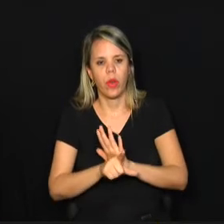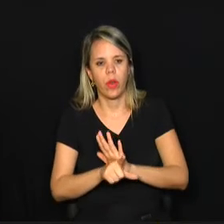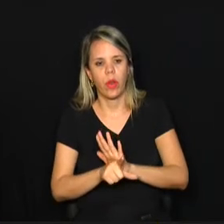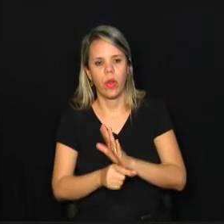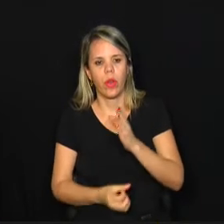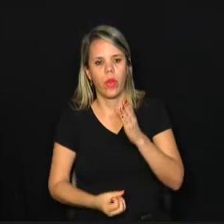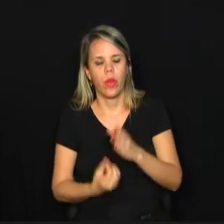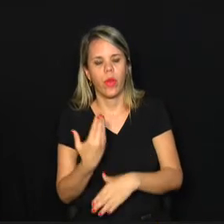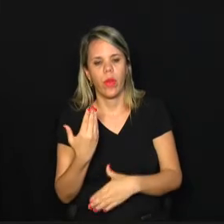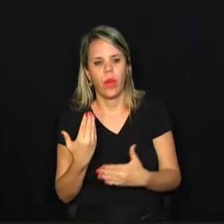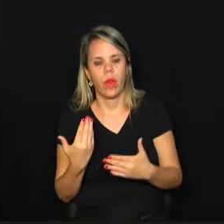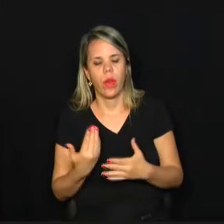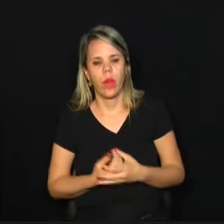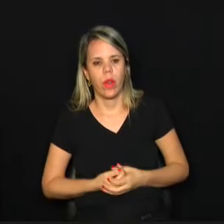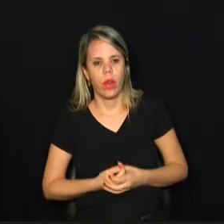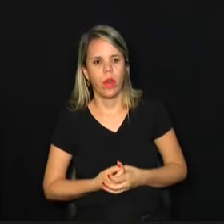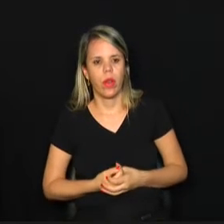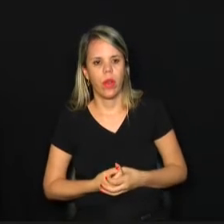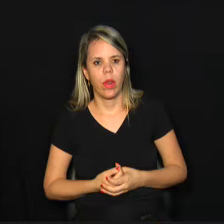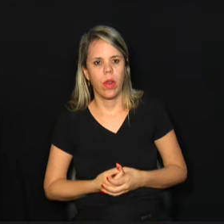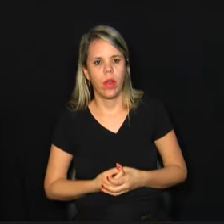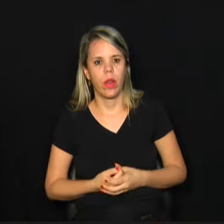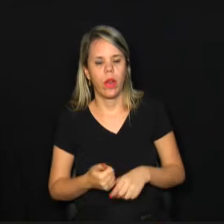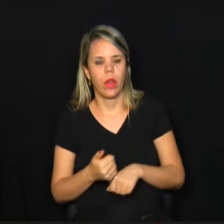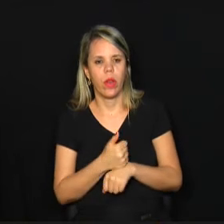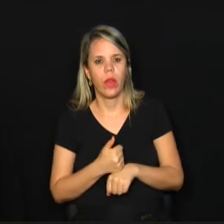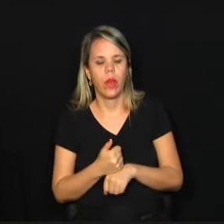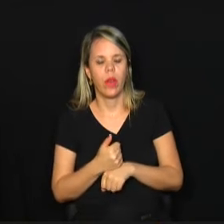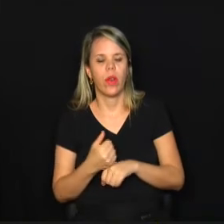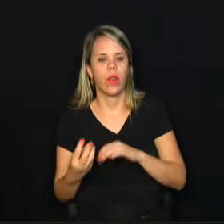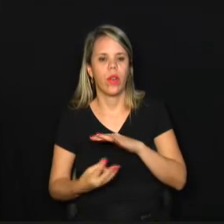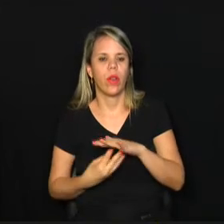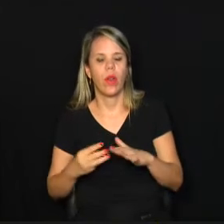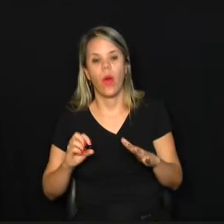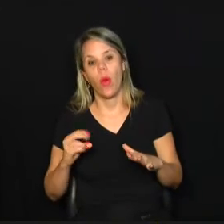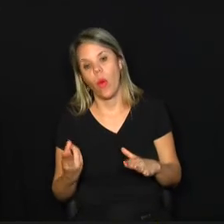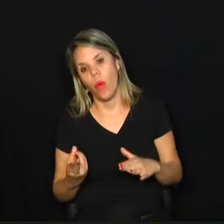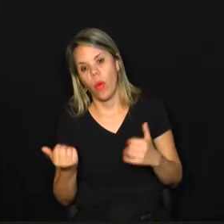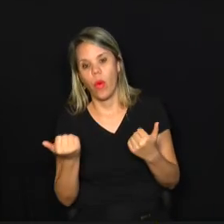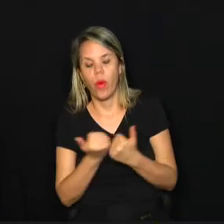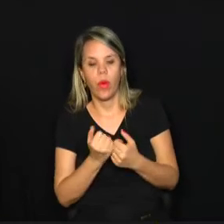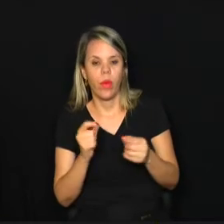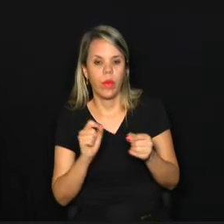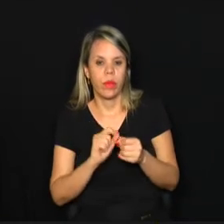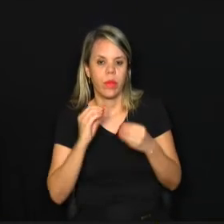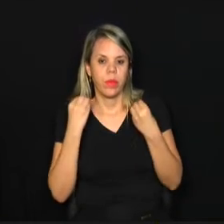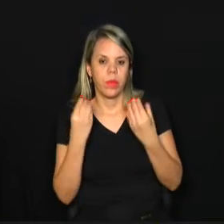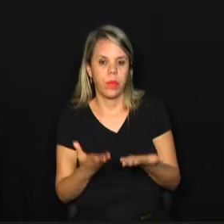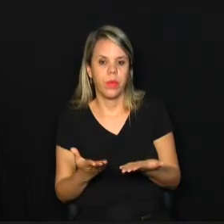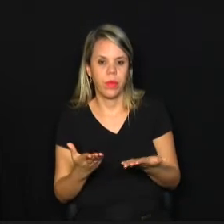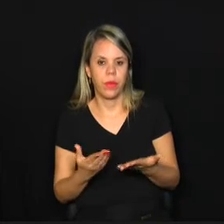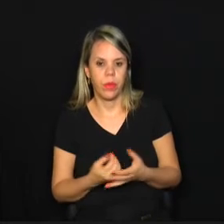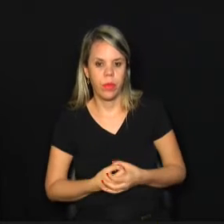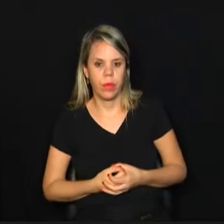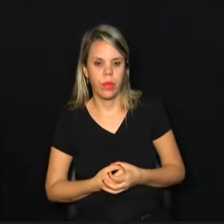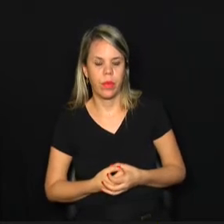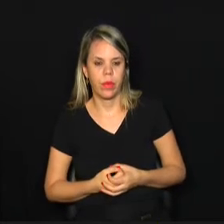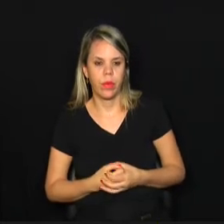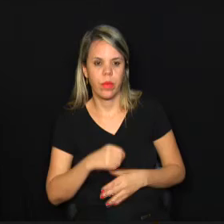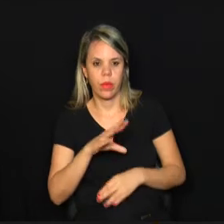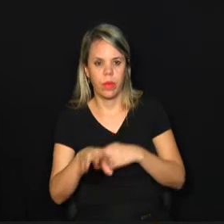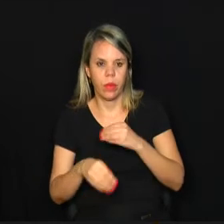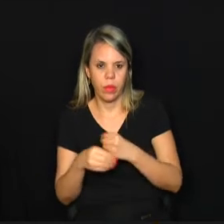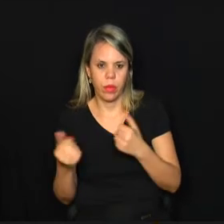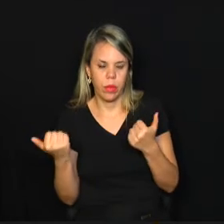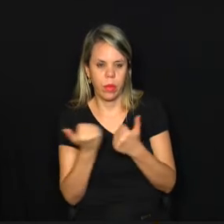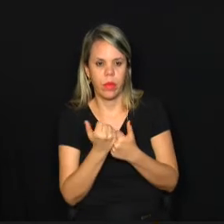que venha aí, né, garantir os seus quadros comissionados, ao invés de vir e garantir condições e recomposição